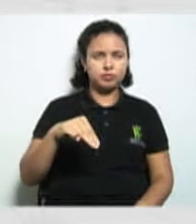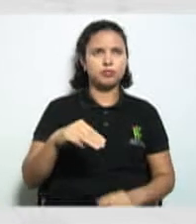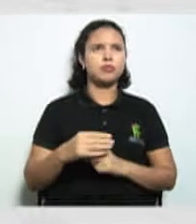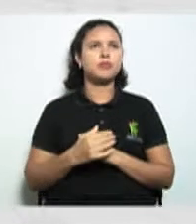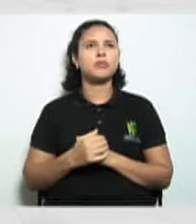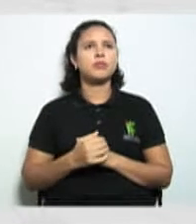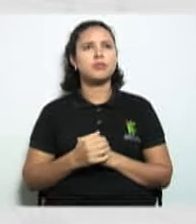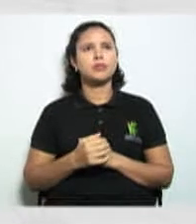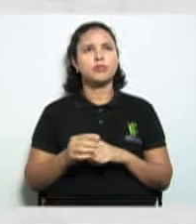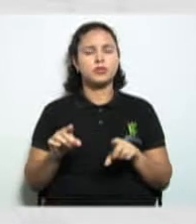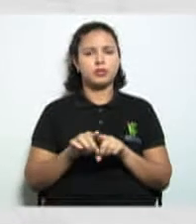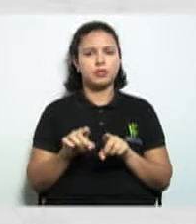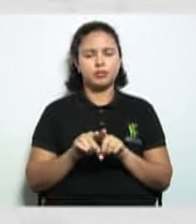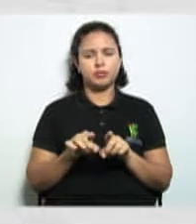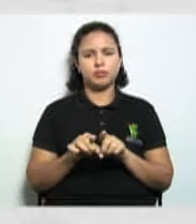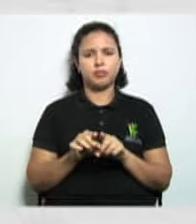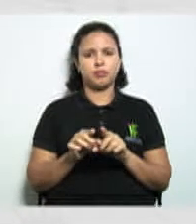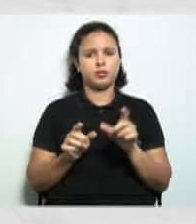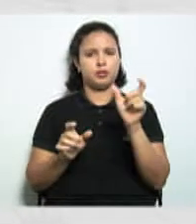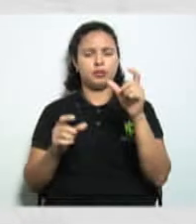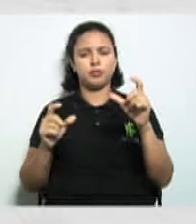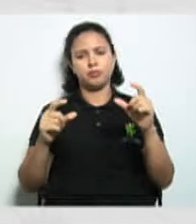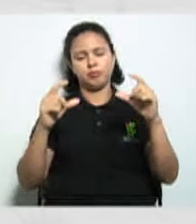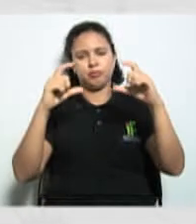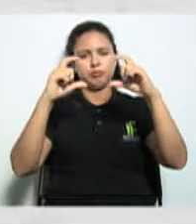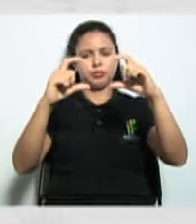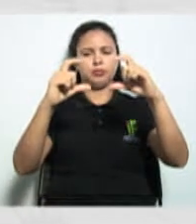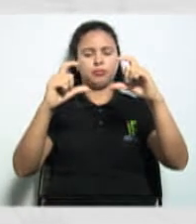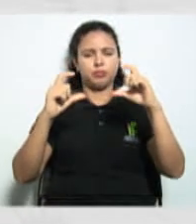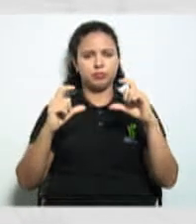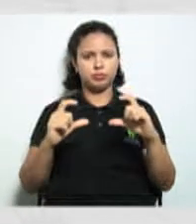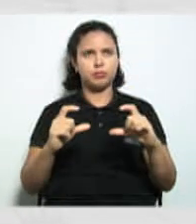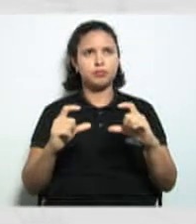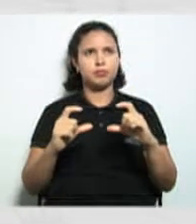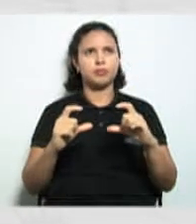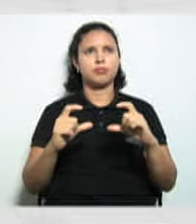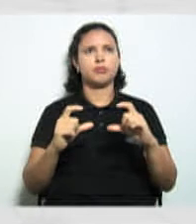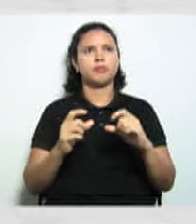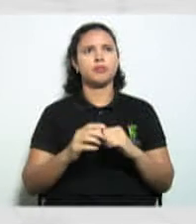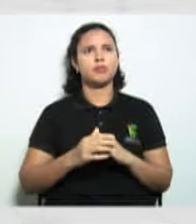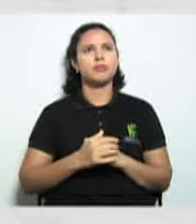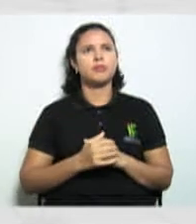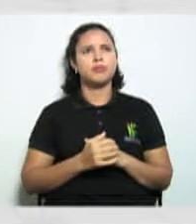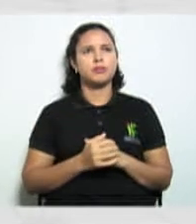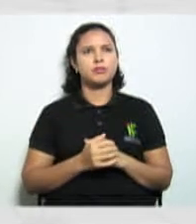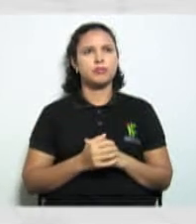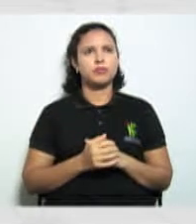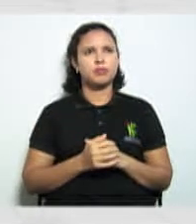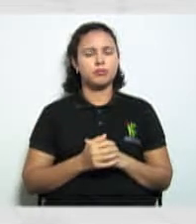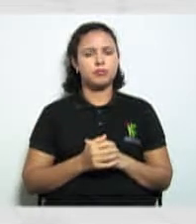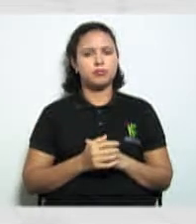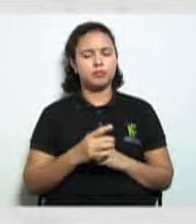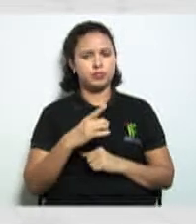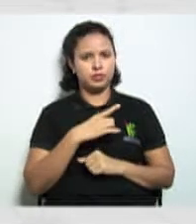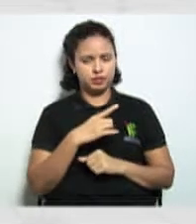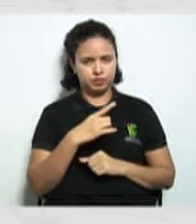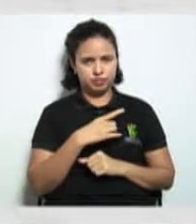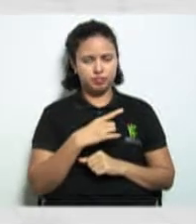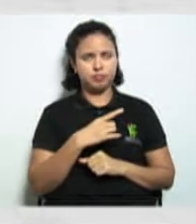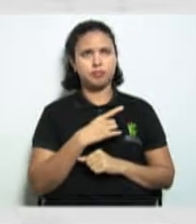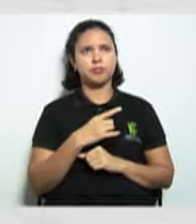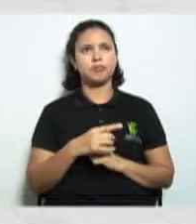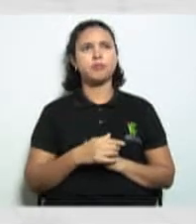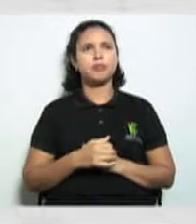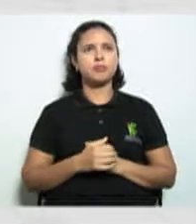do parágrafo é 1,25. Parece que não tem nem recuo aqui, mas tem que dar uma recuadazinha aqui,